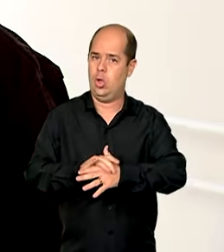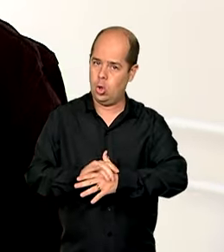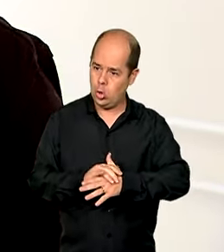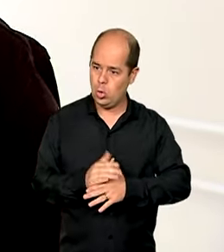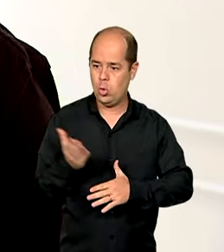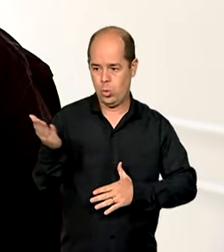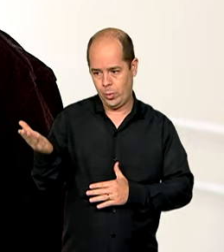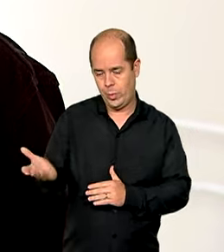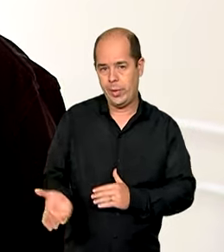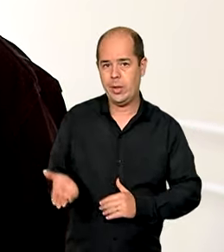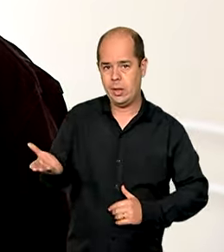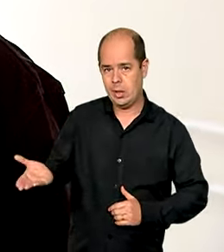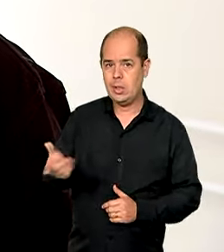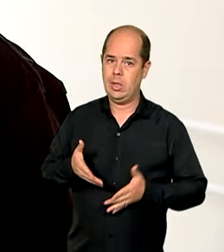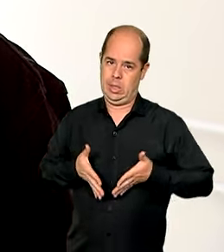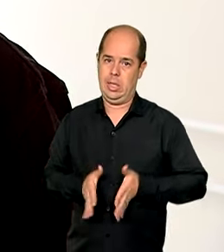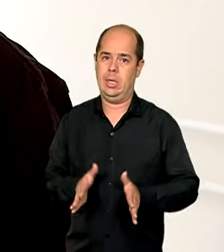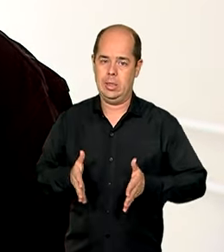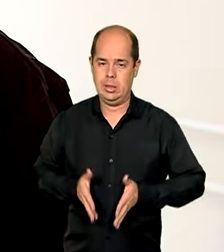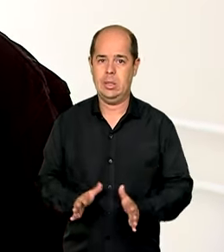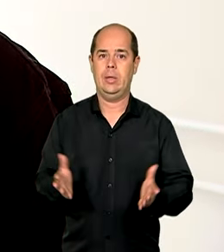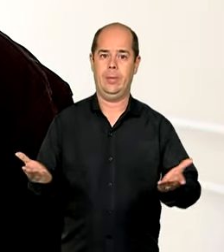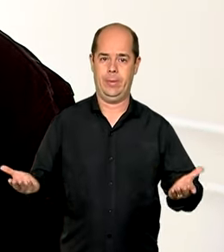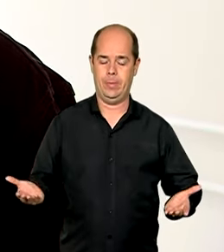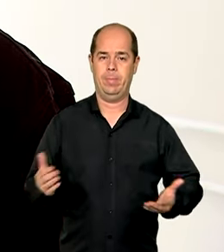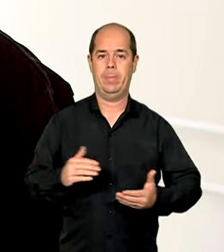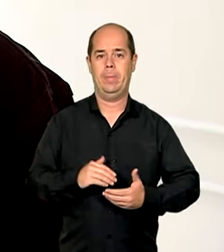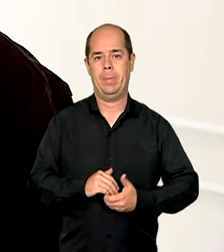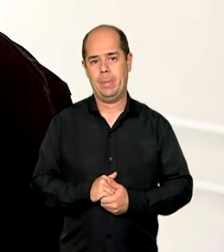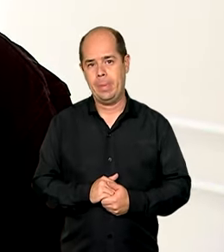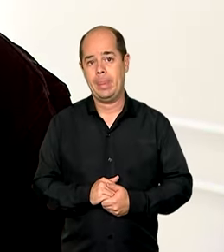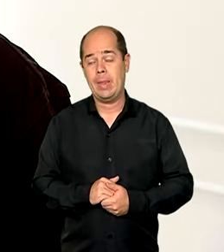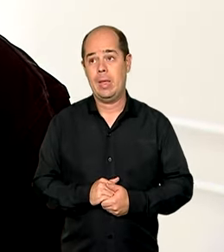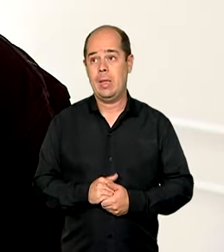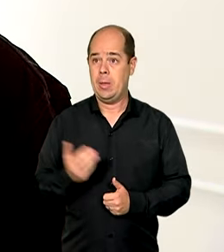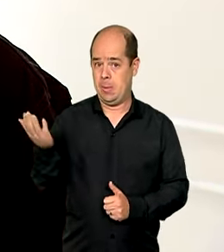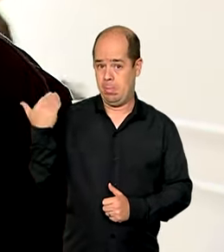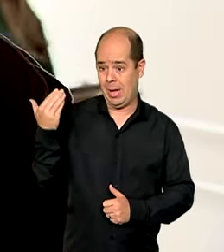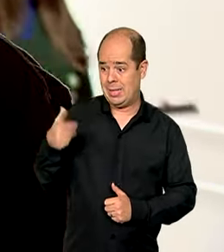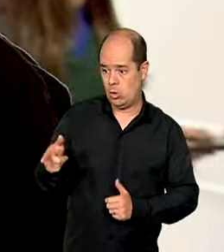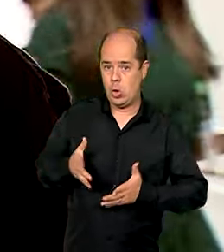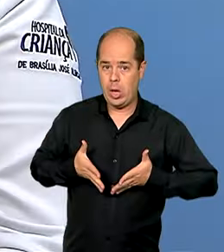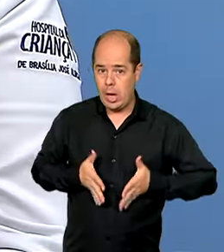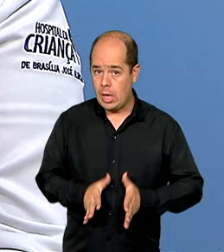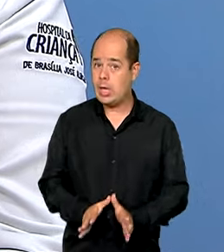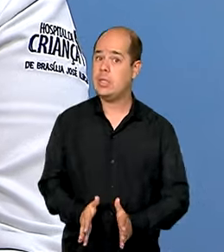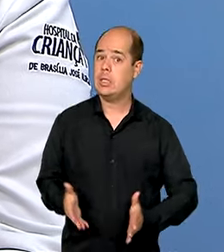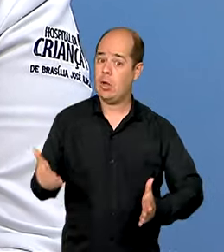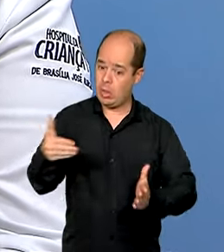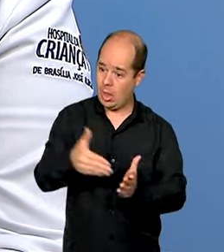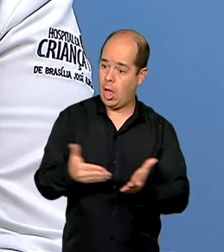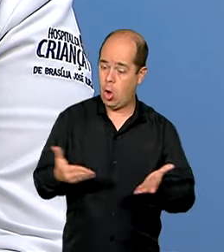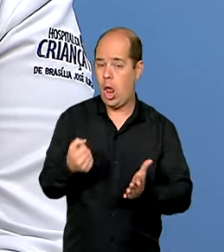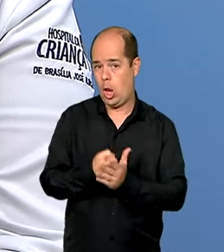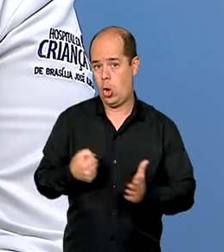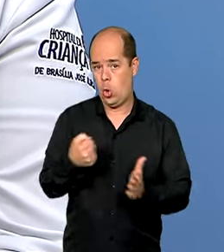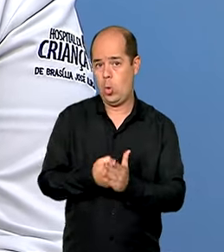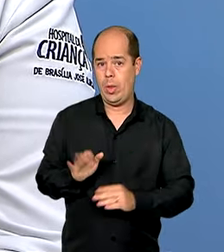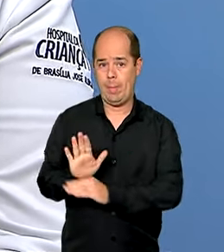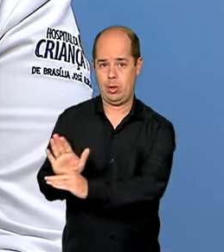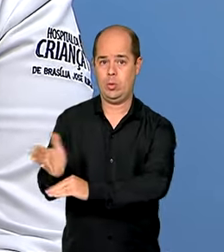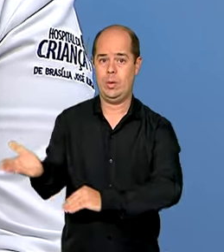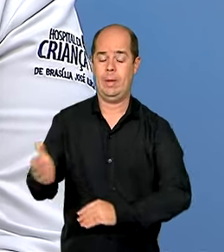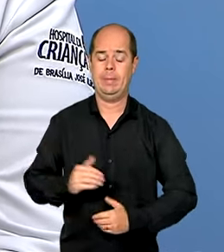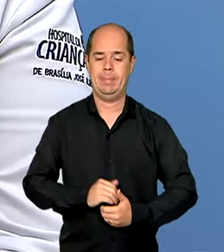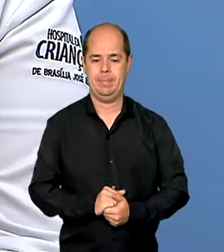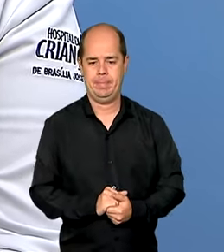essa patologia que o Rafael nasceu, né? E desde lá, então, a gente tem lutado com ele. Antigamente, esse